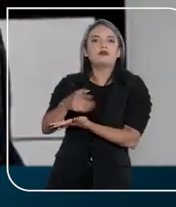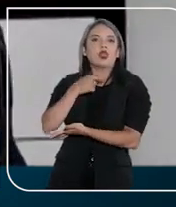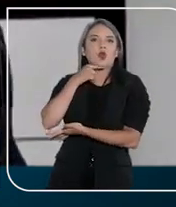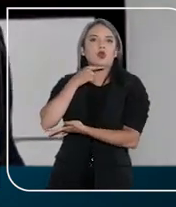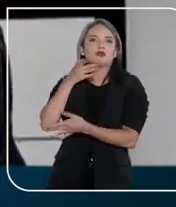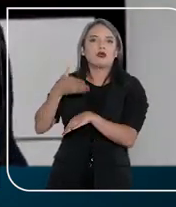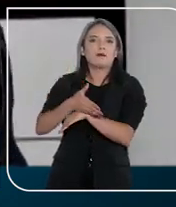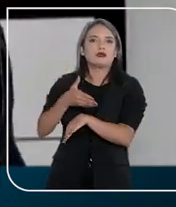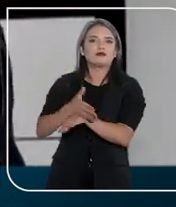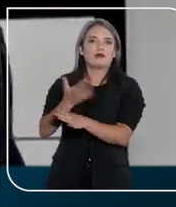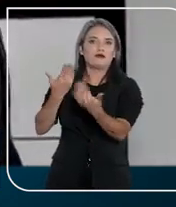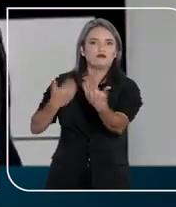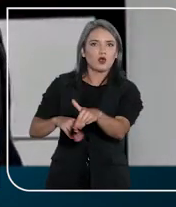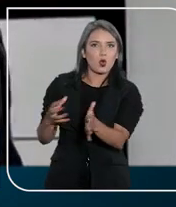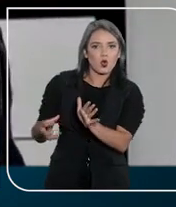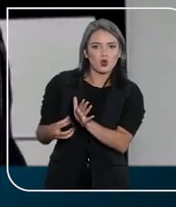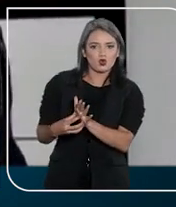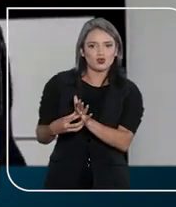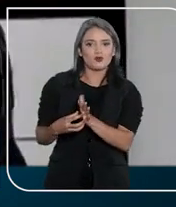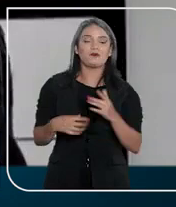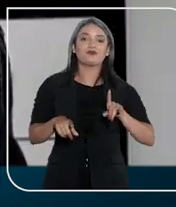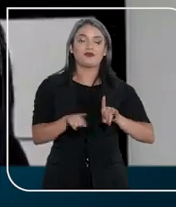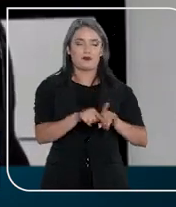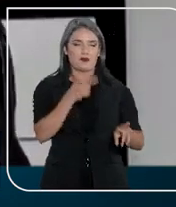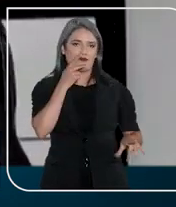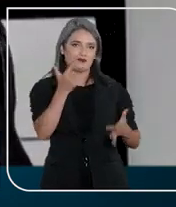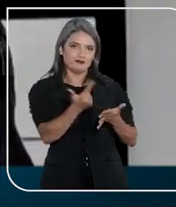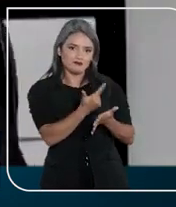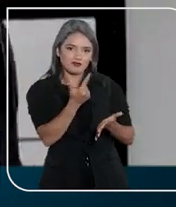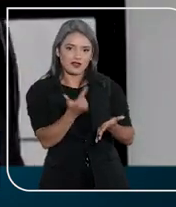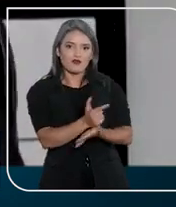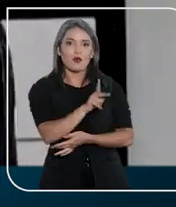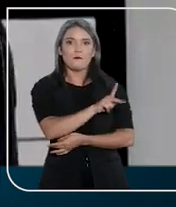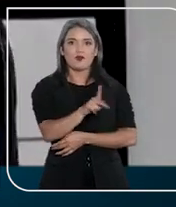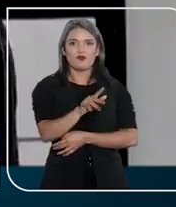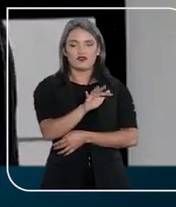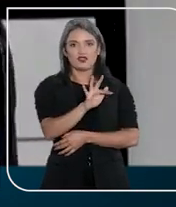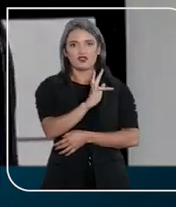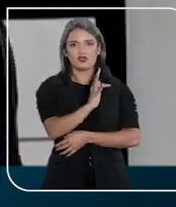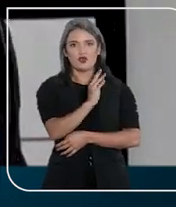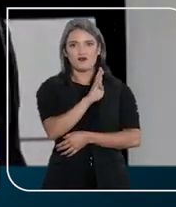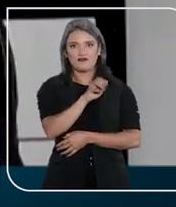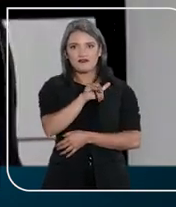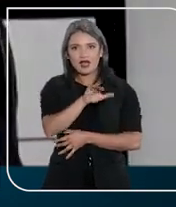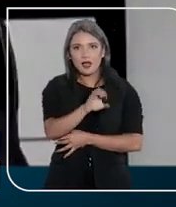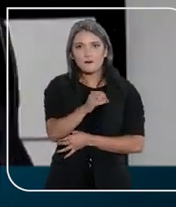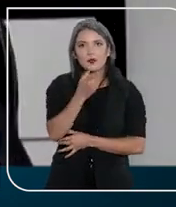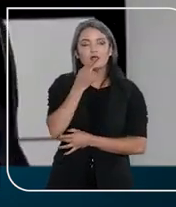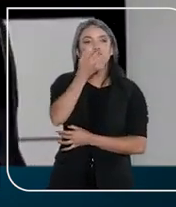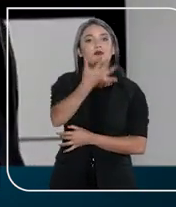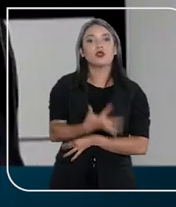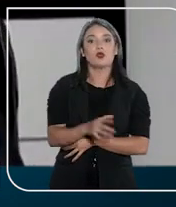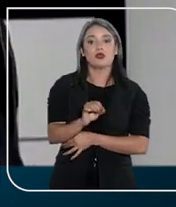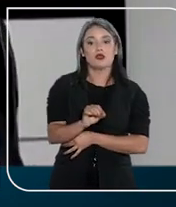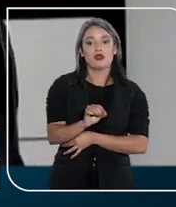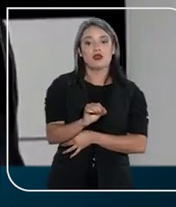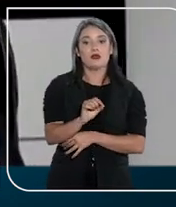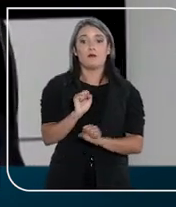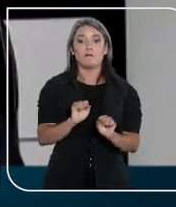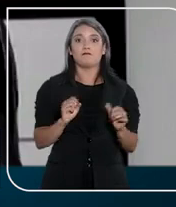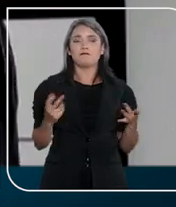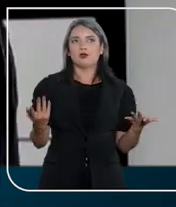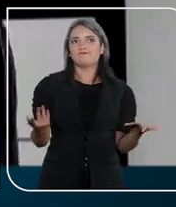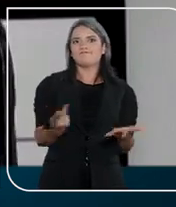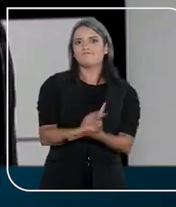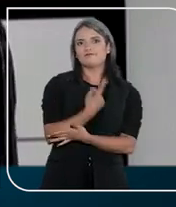professor Fábio, sua obra, seu livro sobre direito de concurso público, no qual o professor fala de discriminação e disparidade, quando diz que nós podemos estar aqui